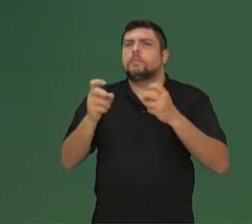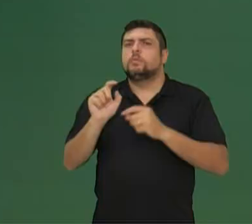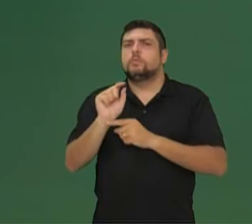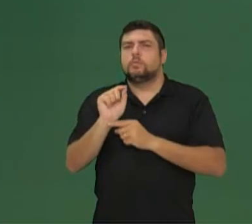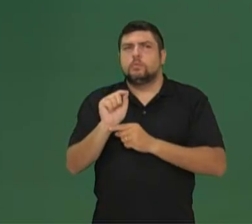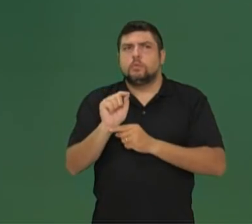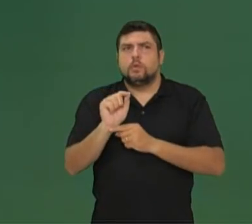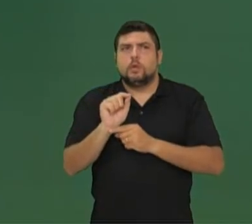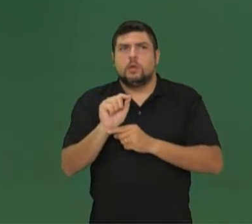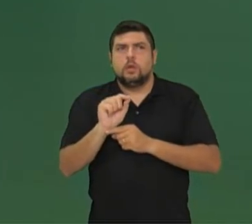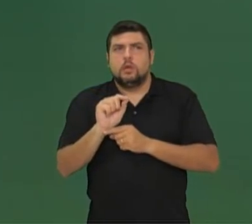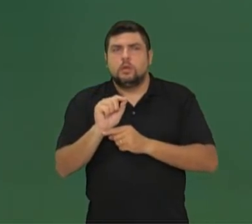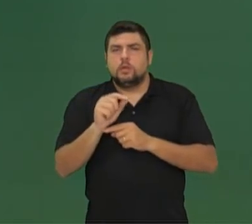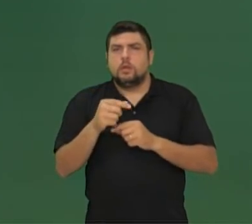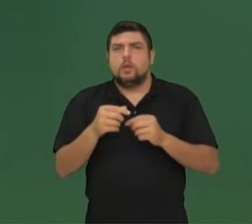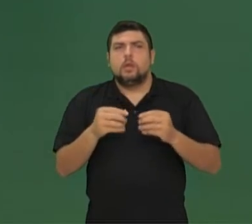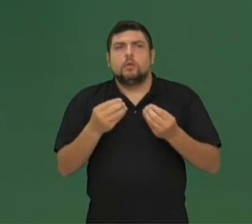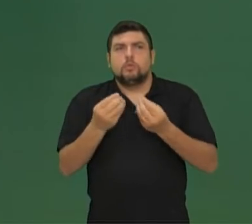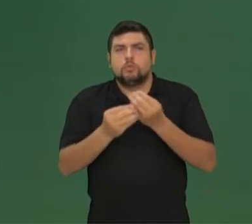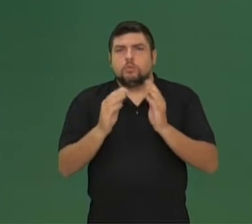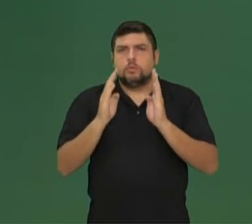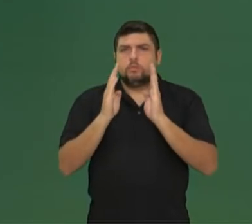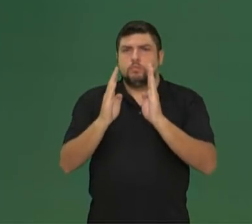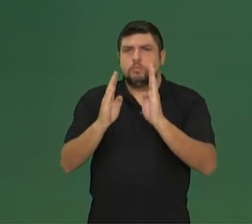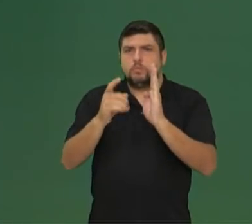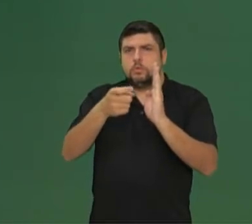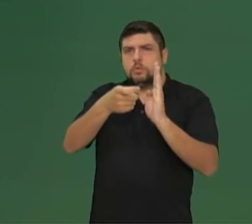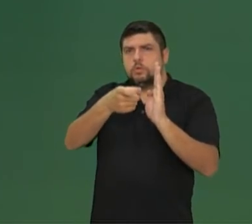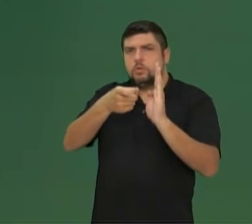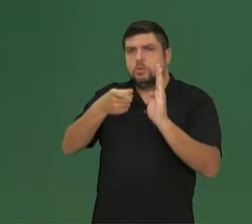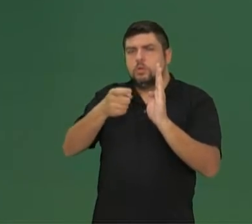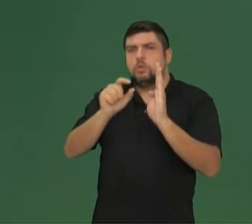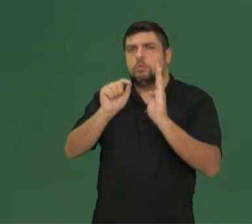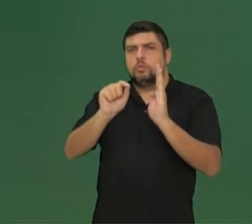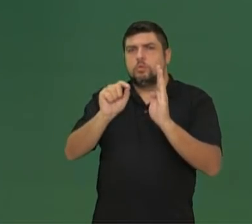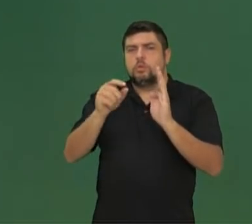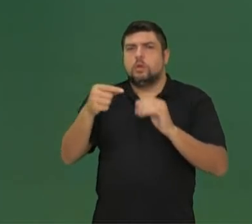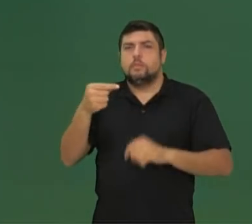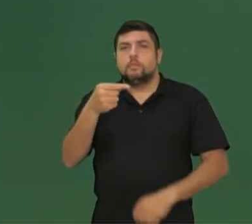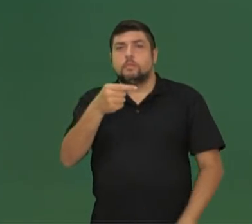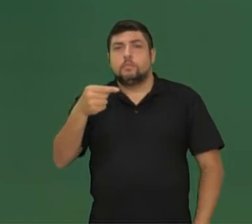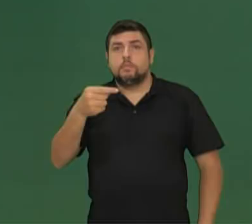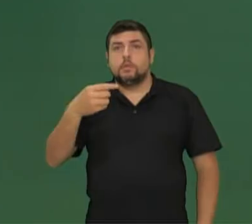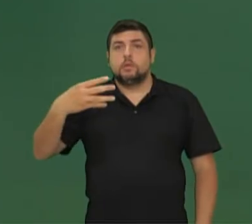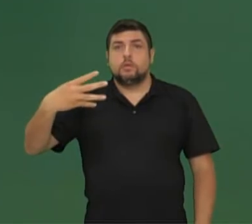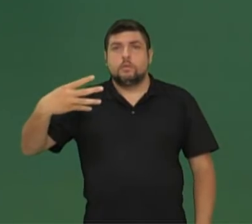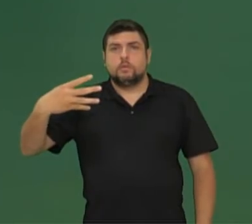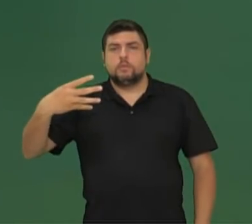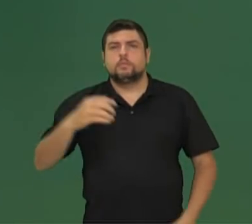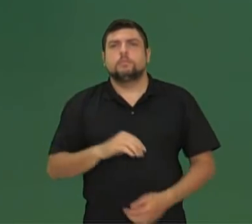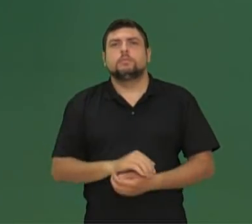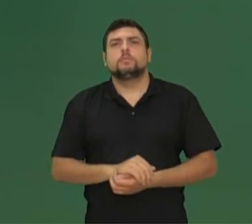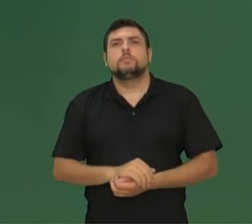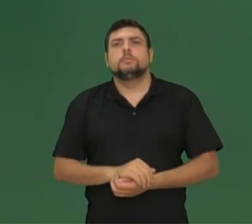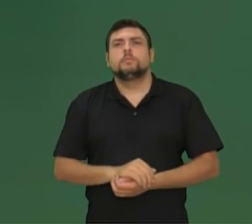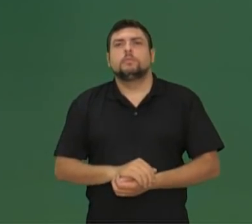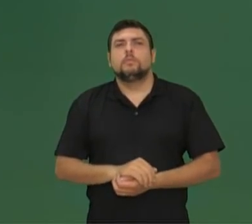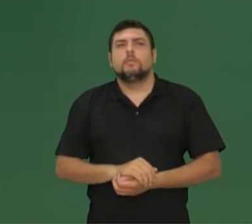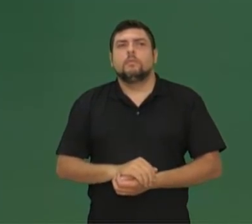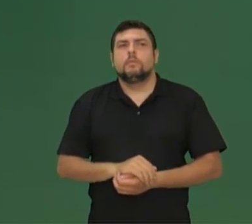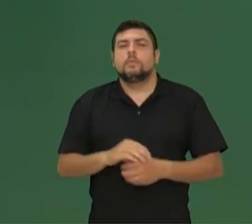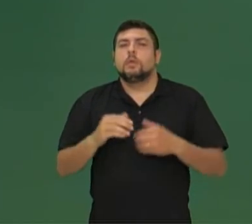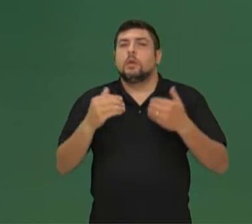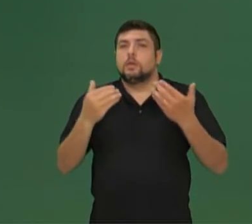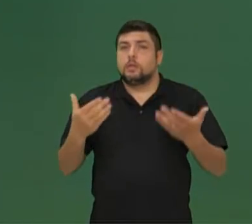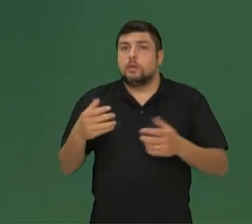f de x igual ao módulo de x é o quê? Menos 4. O que eu falei para vocês? Menos